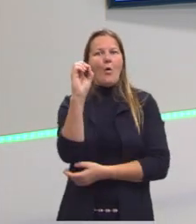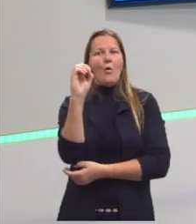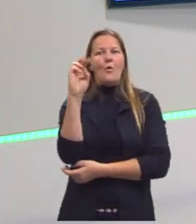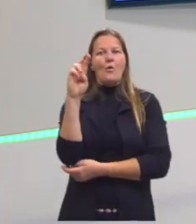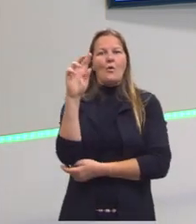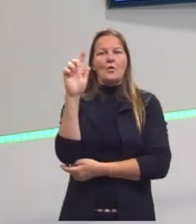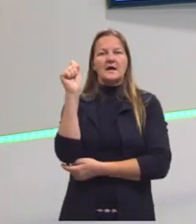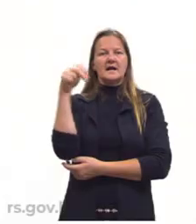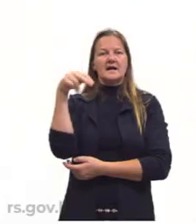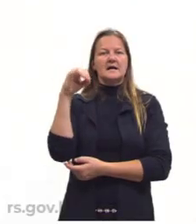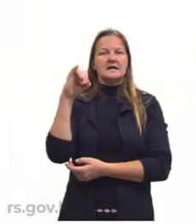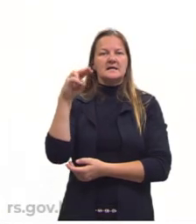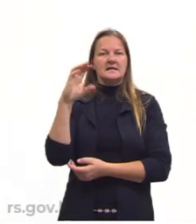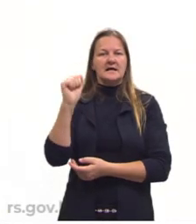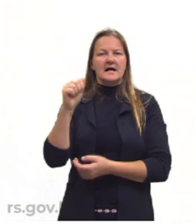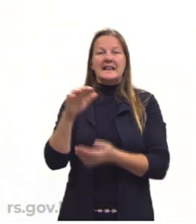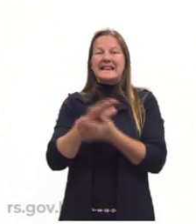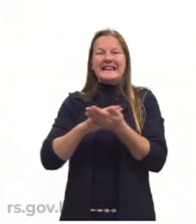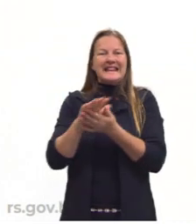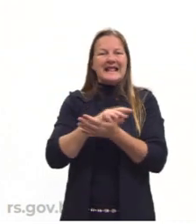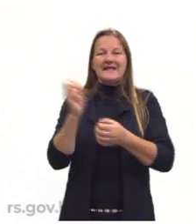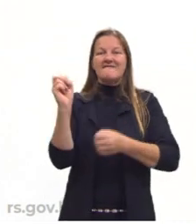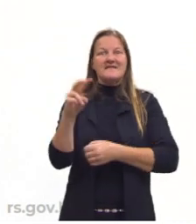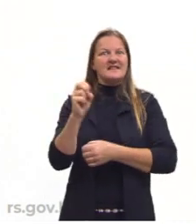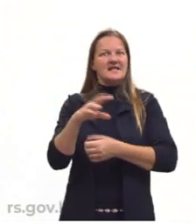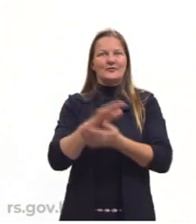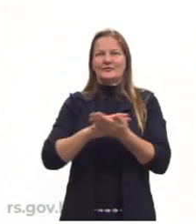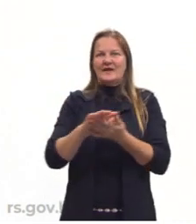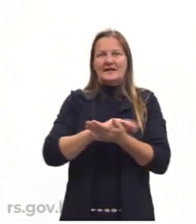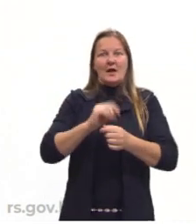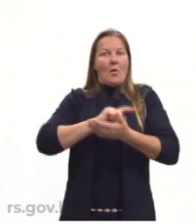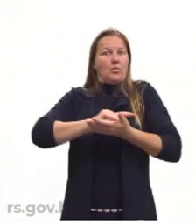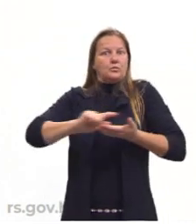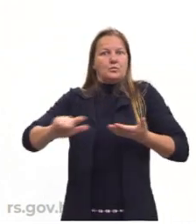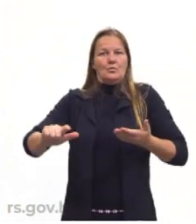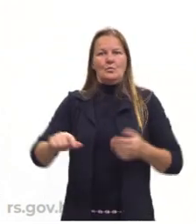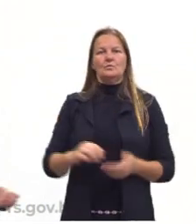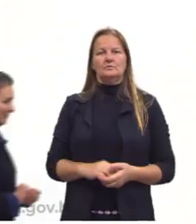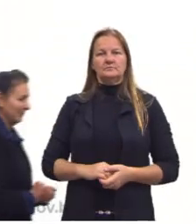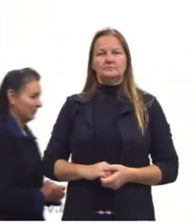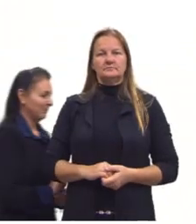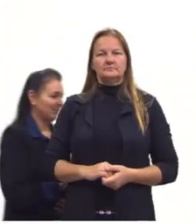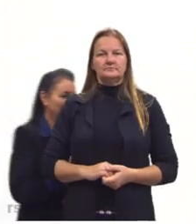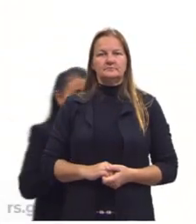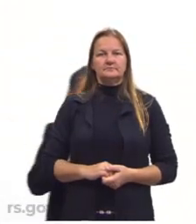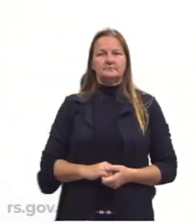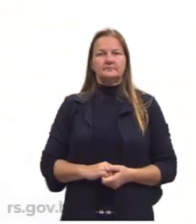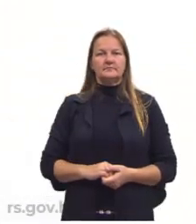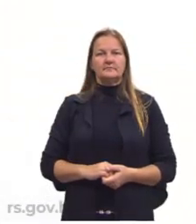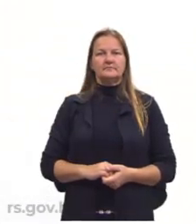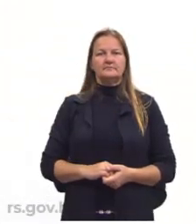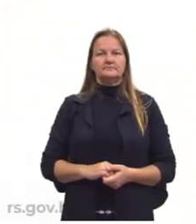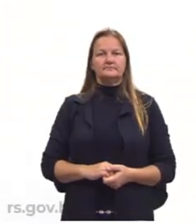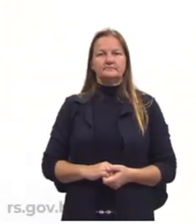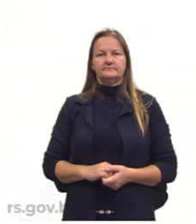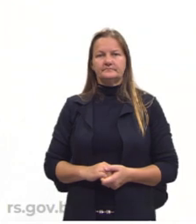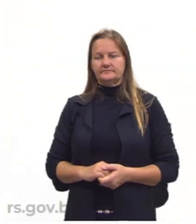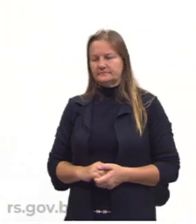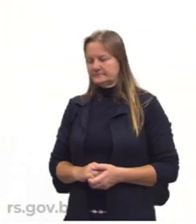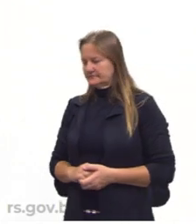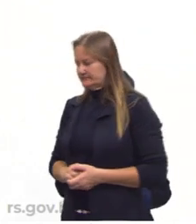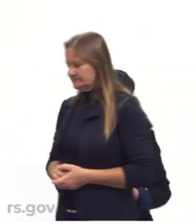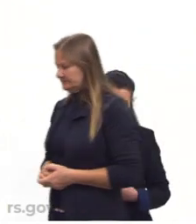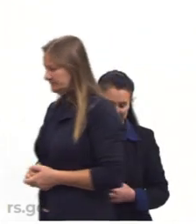agricultura já diferente das outras ela é uma agricultura ligada muito a questão ideológica